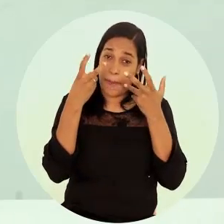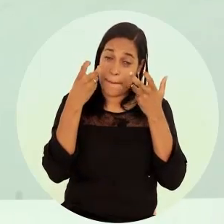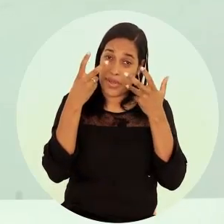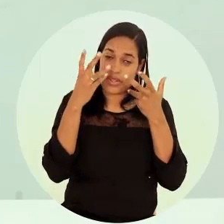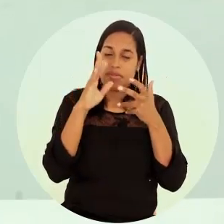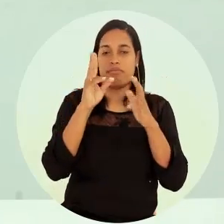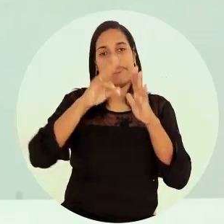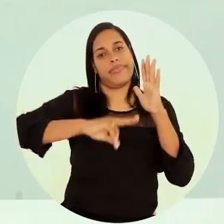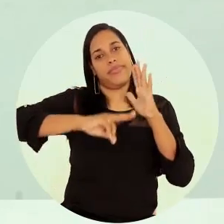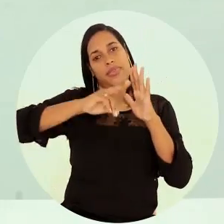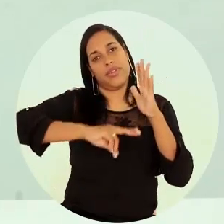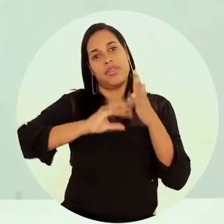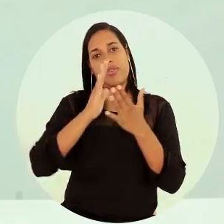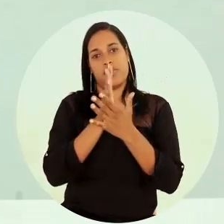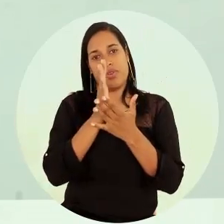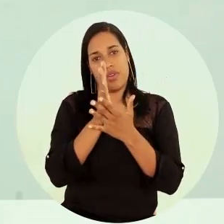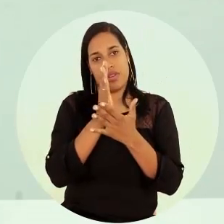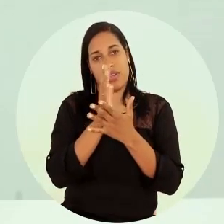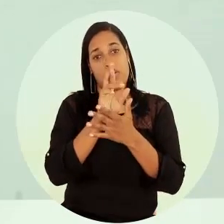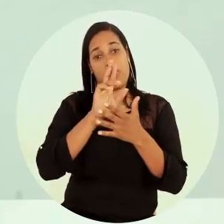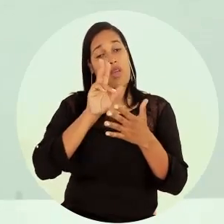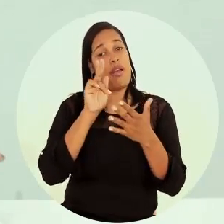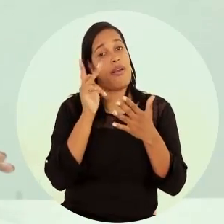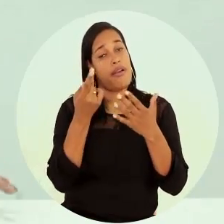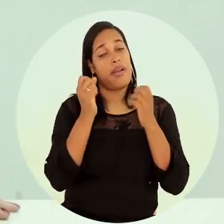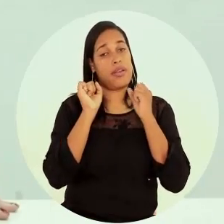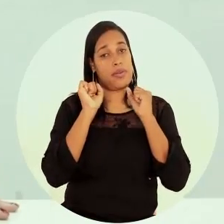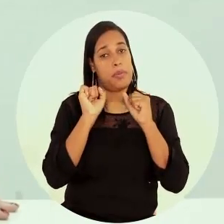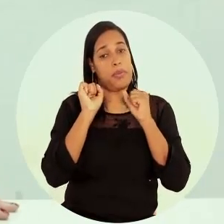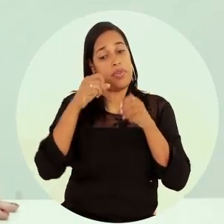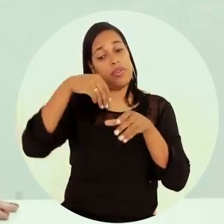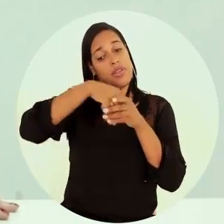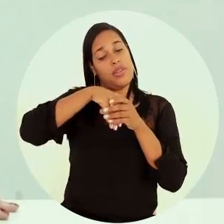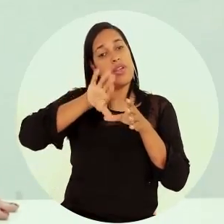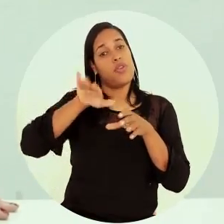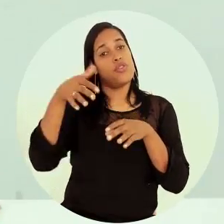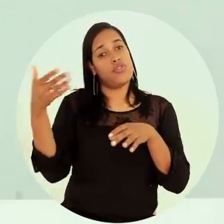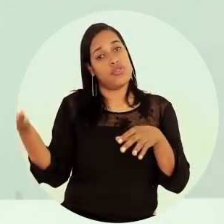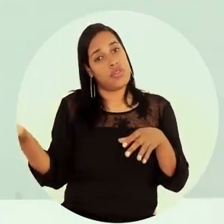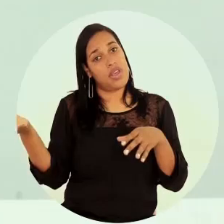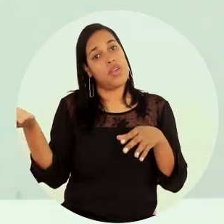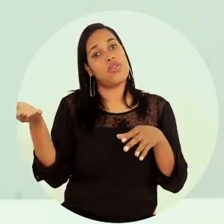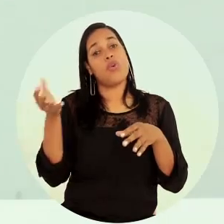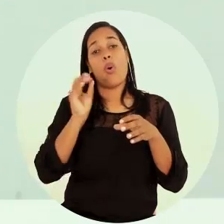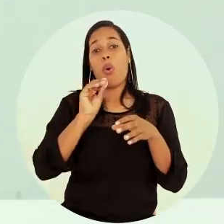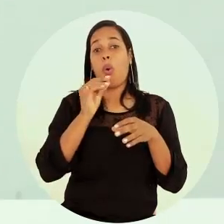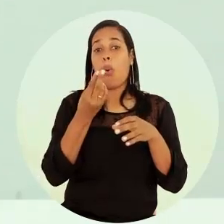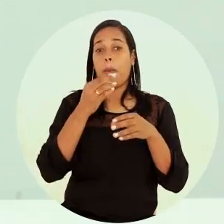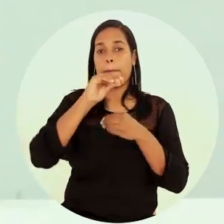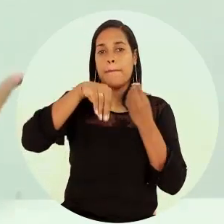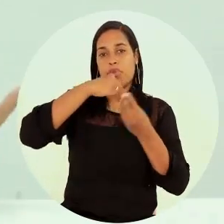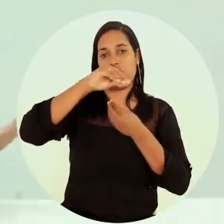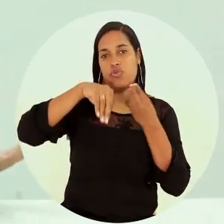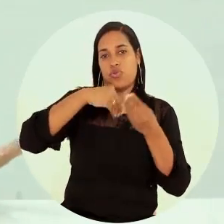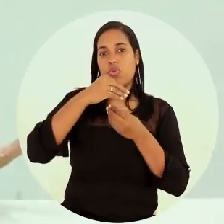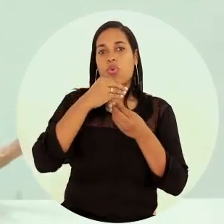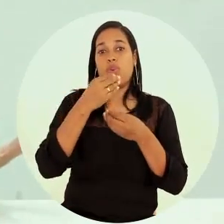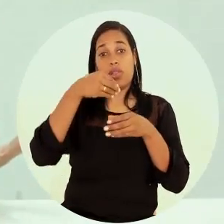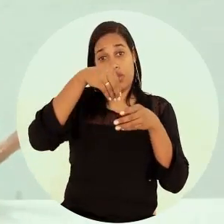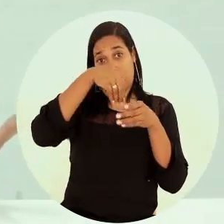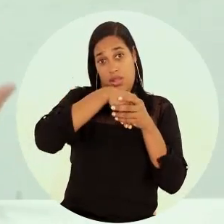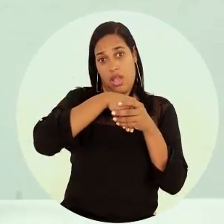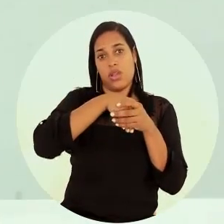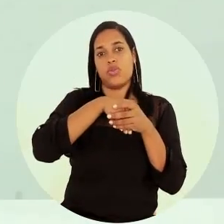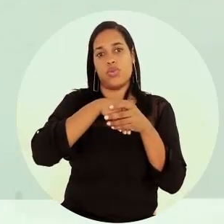você já leu no seu caderno, que o recrutamento ele pode ser interno, externo ou misto. Ele sendo